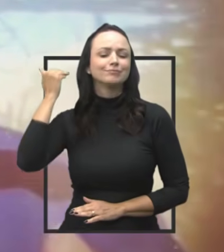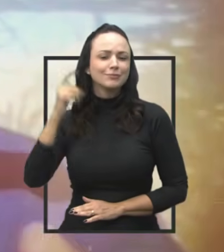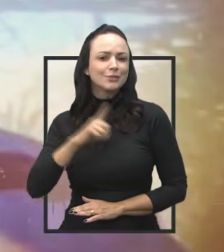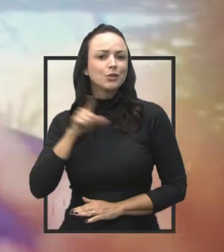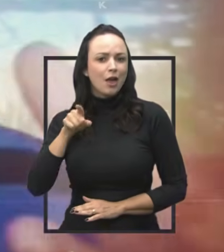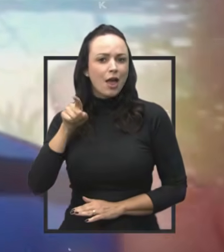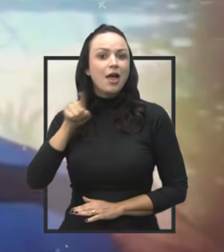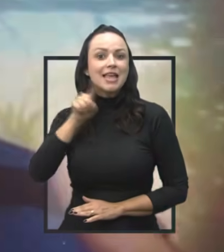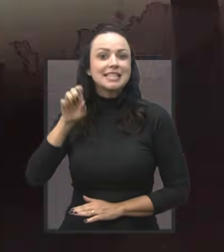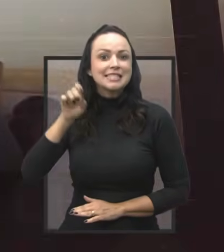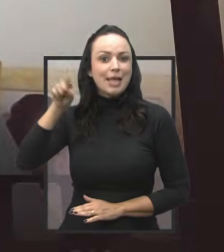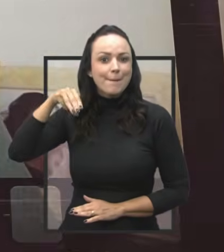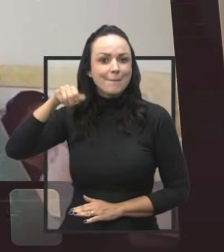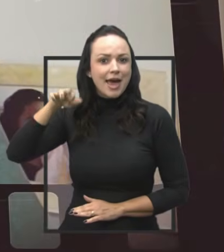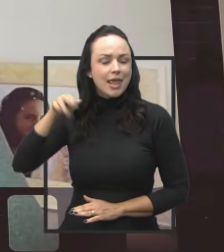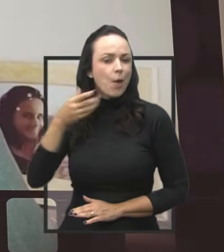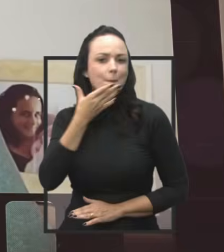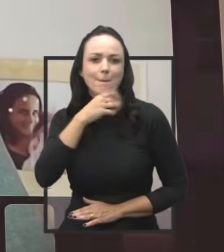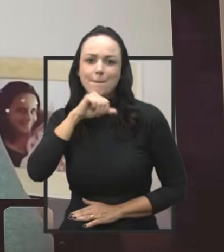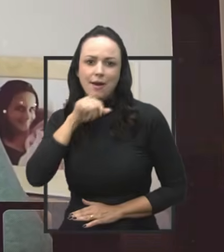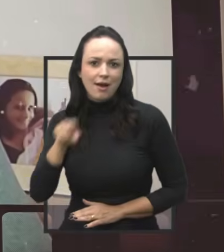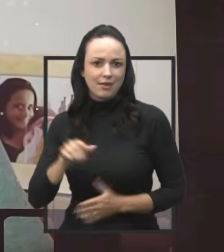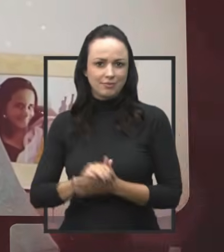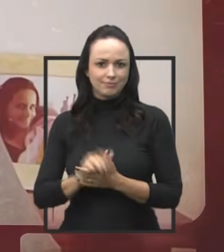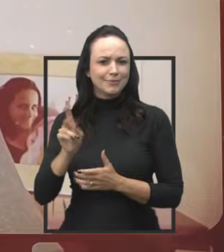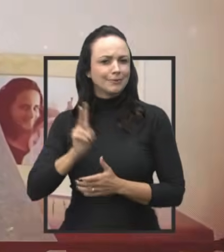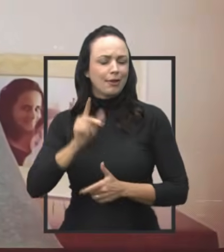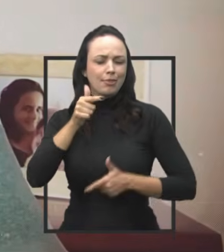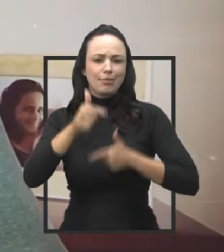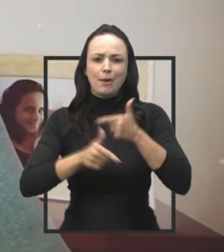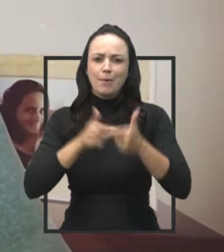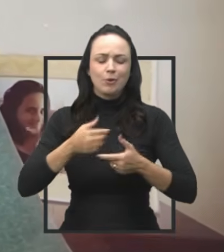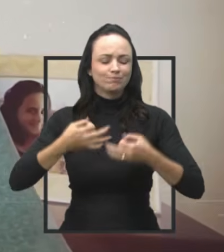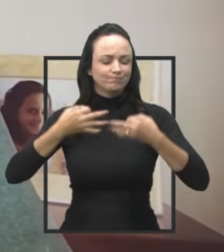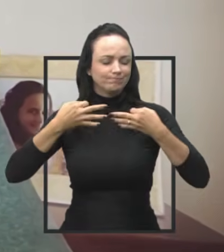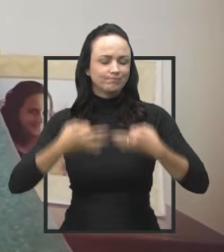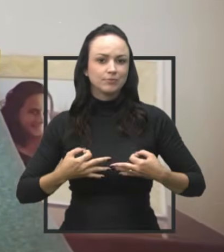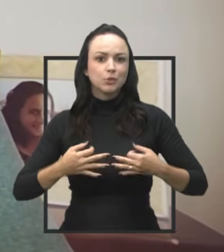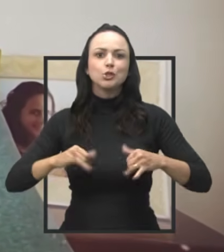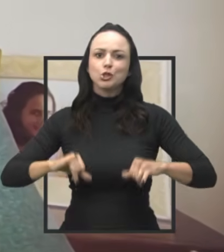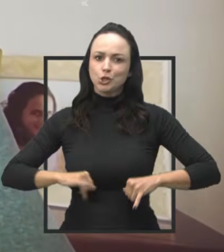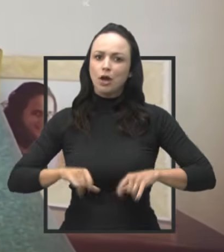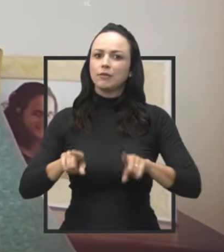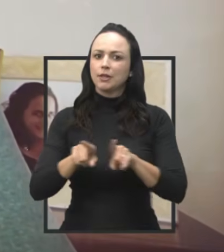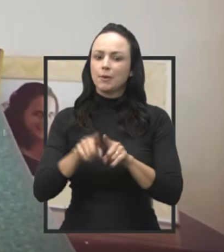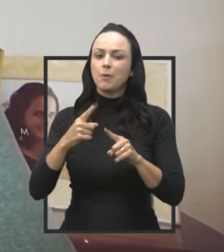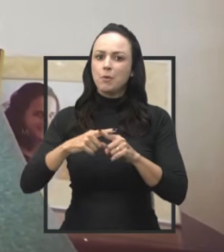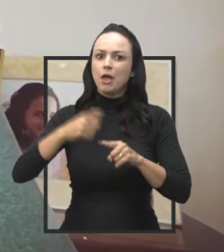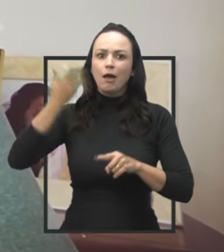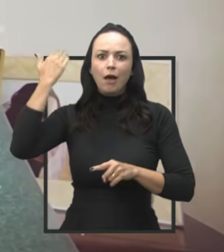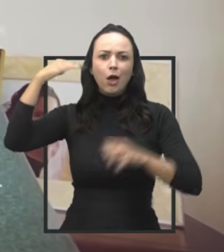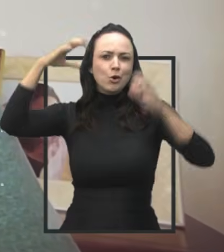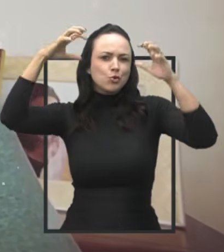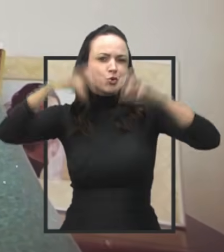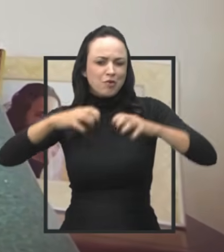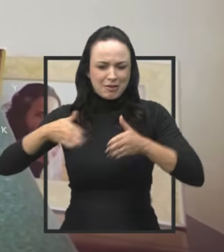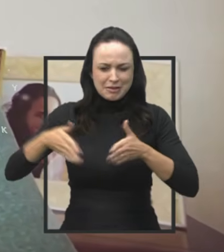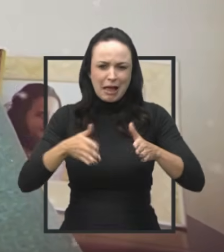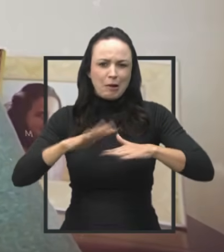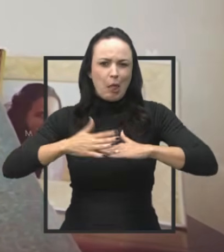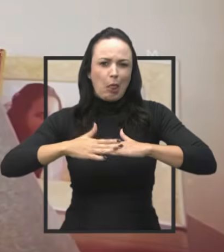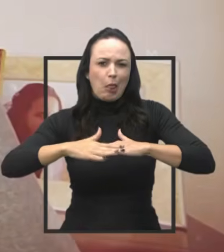tínhamos Zé Maria como pai. Sempre foi um cara trabalhador, honesto, sofredor também, porque com chuva naquelas estradas